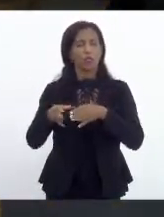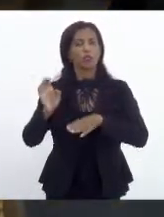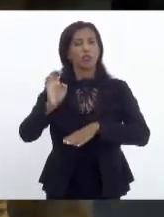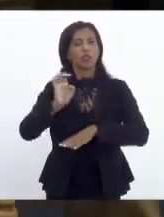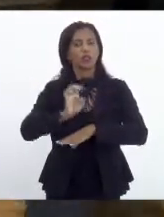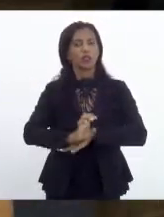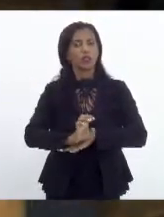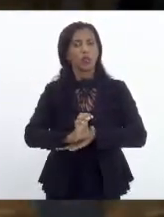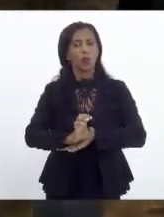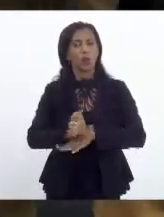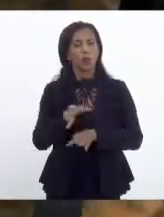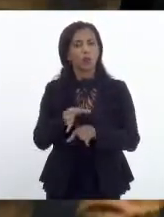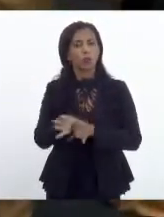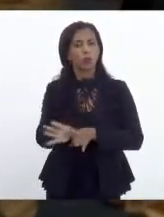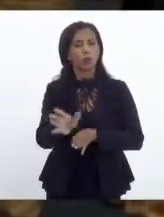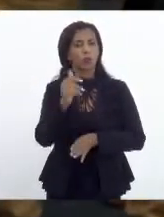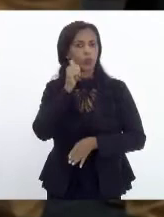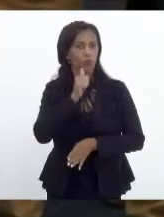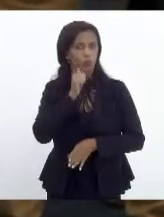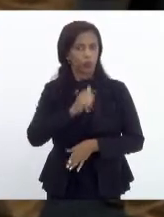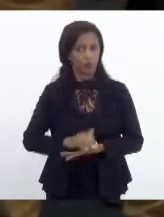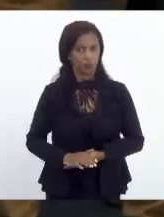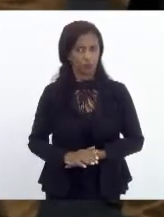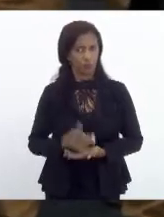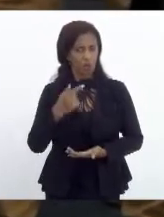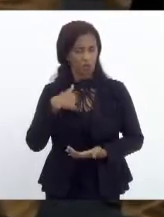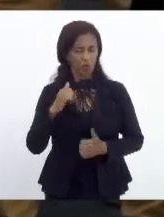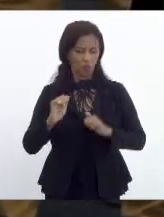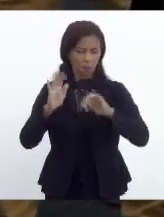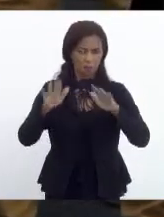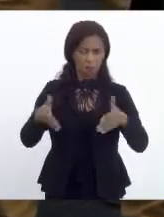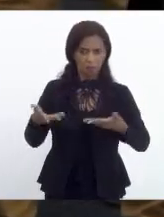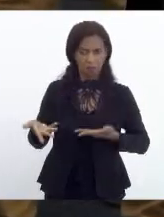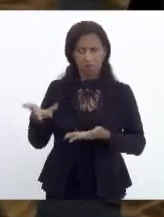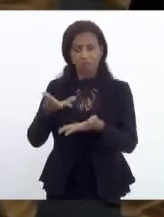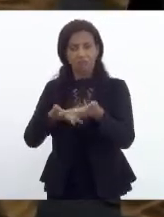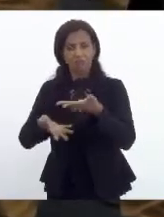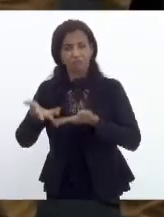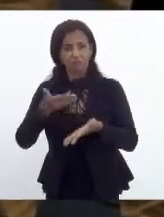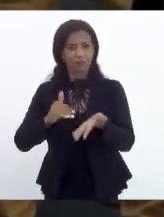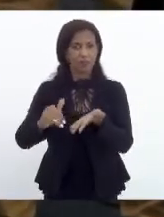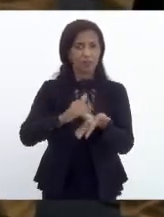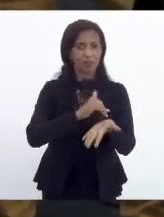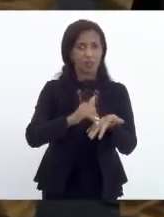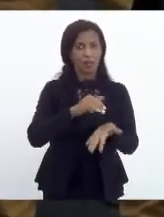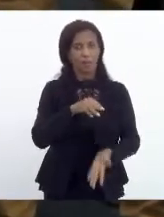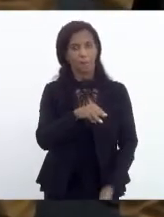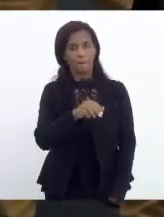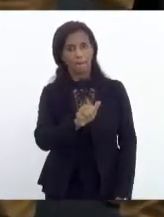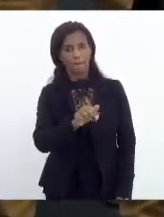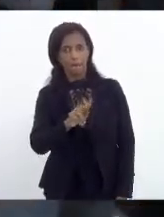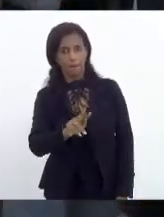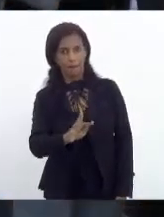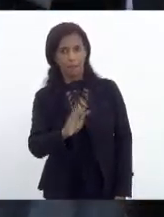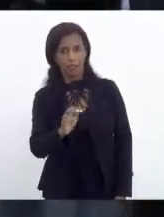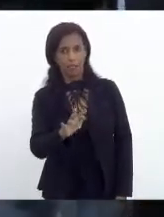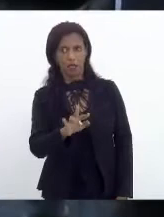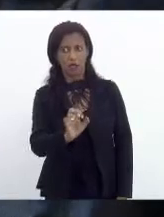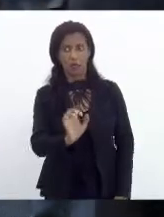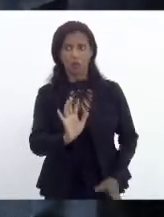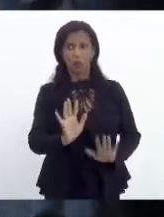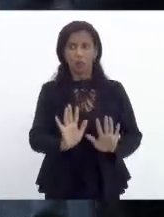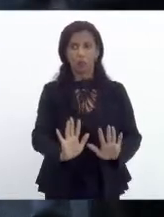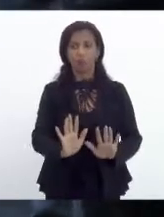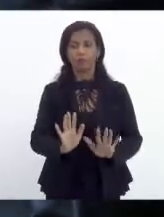Mulher. Eu quero registrar que fui muito bem atendida pelo secretário Matheus Quintal. Mas o